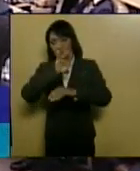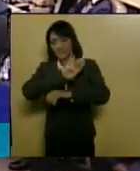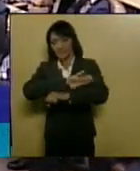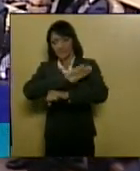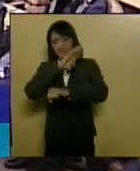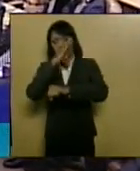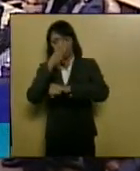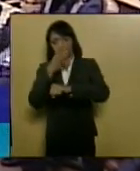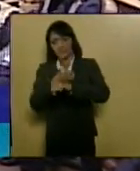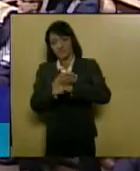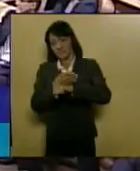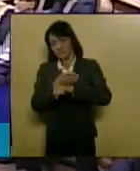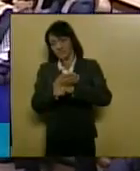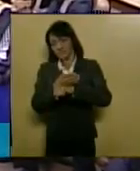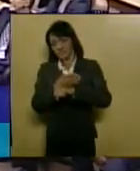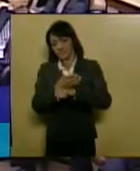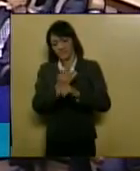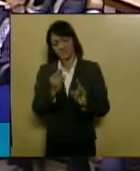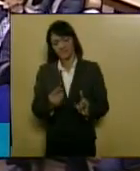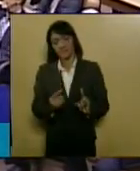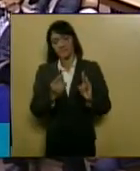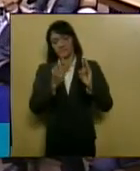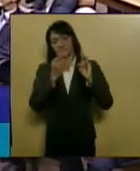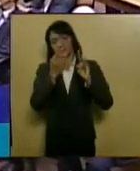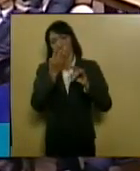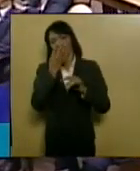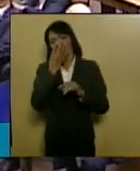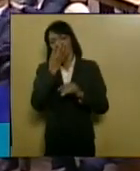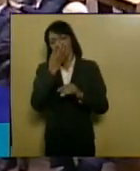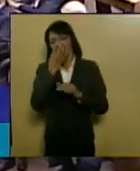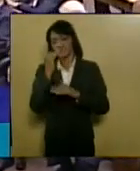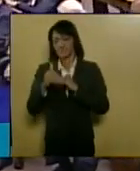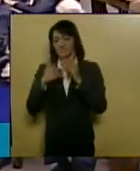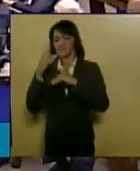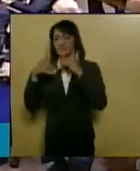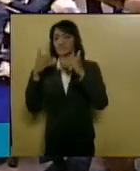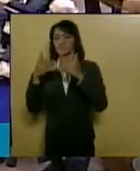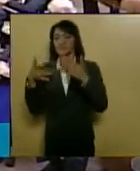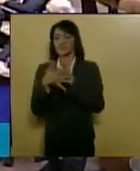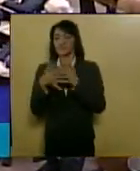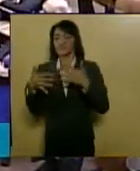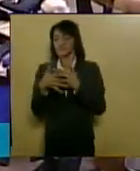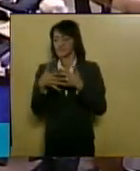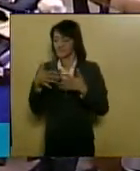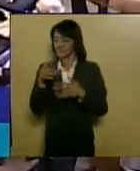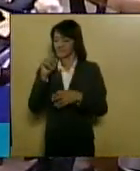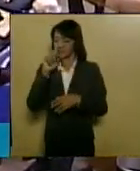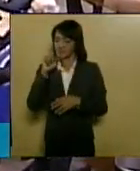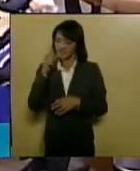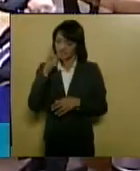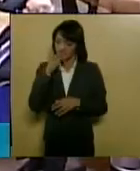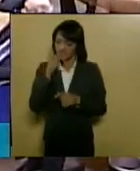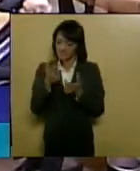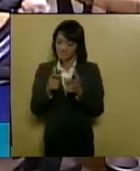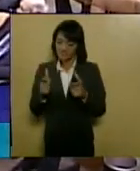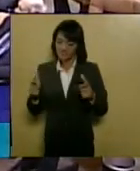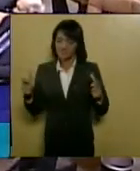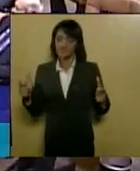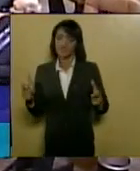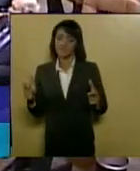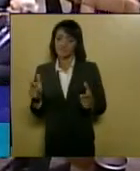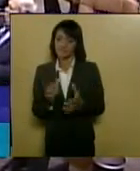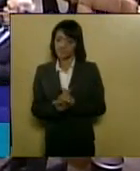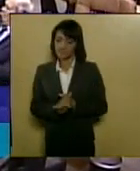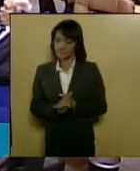e acompanhar o crescimento e o desenvolvimento da cidade de Aracaju. Existem coisas na vida